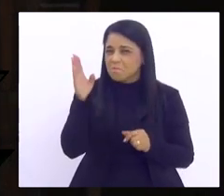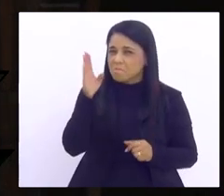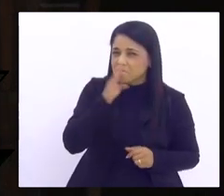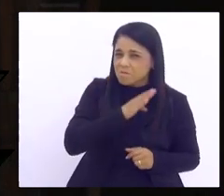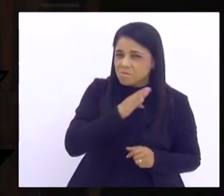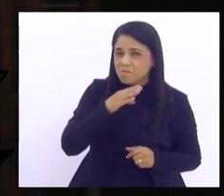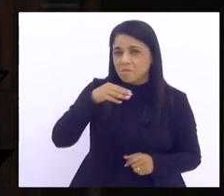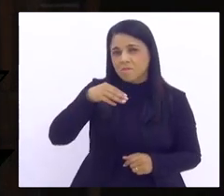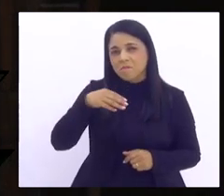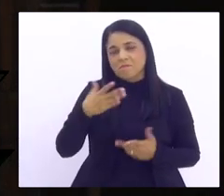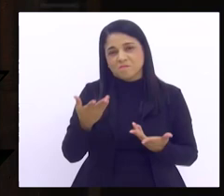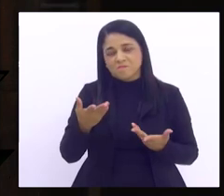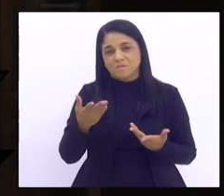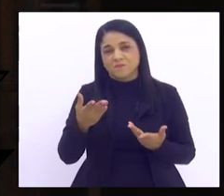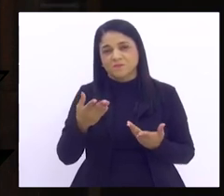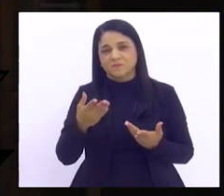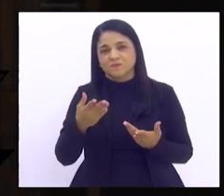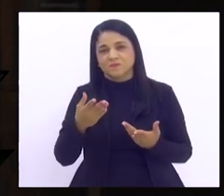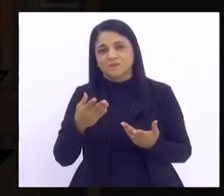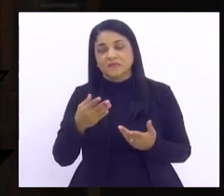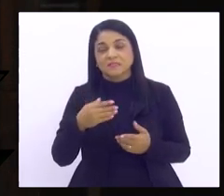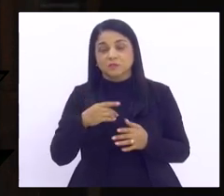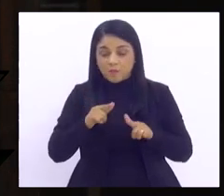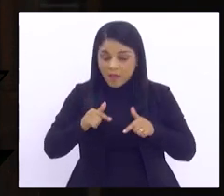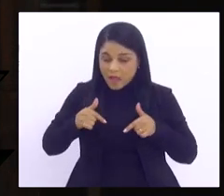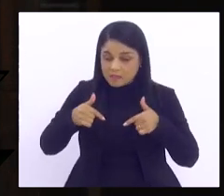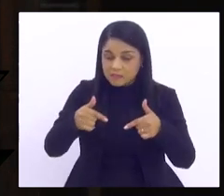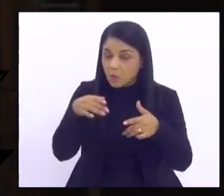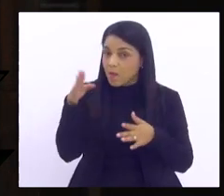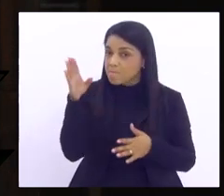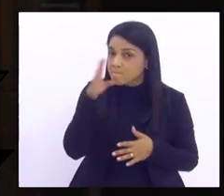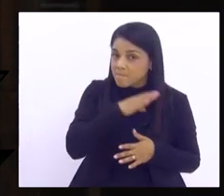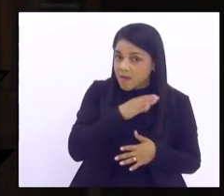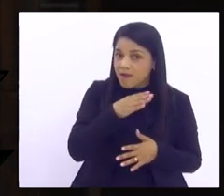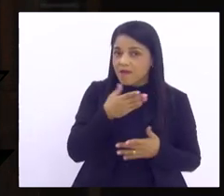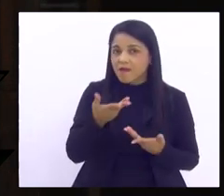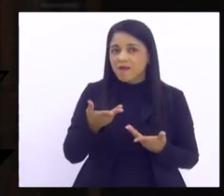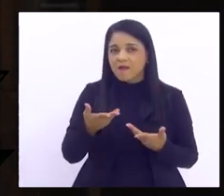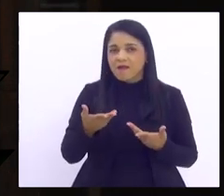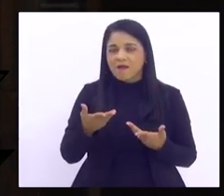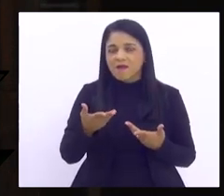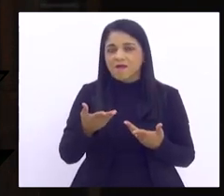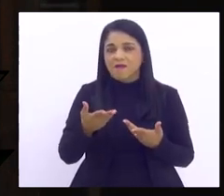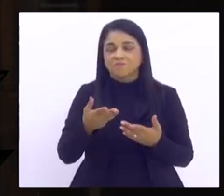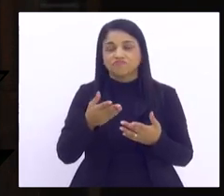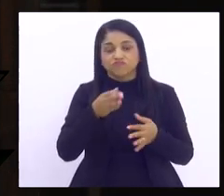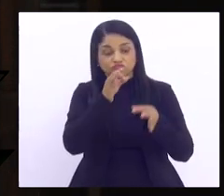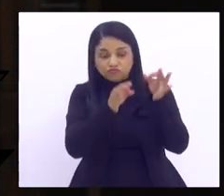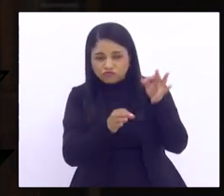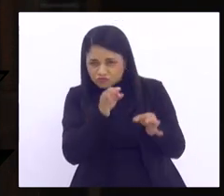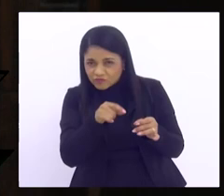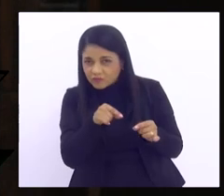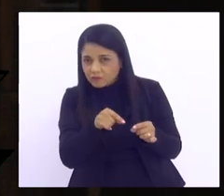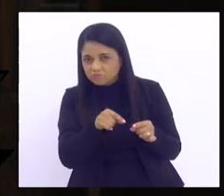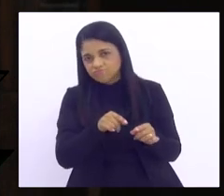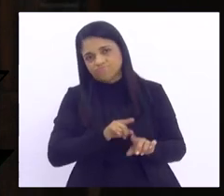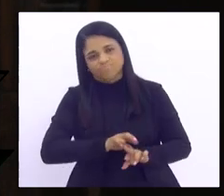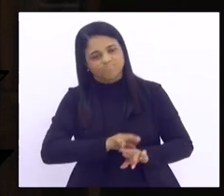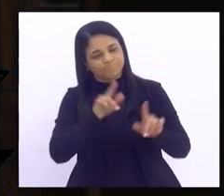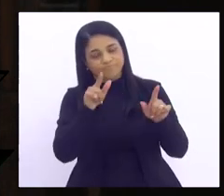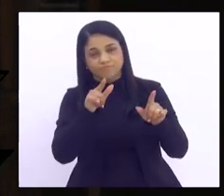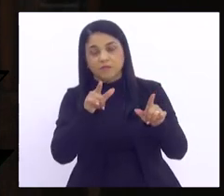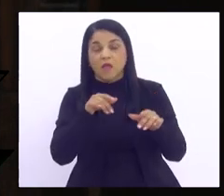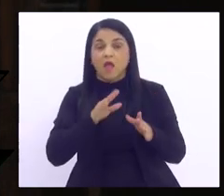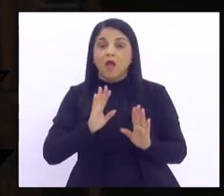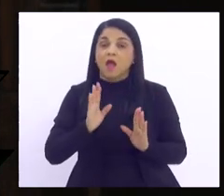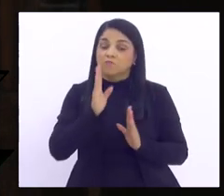Então, Maquiavel. Se uma ação é má em si mesma, nada justifica fazê-la, ainda que seja para fins